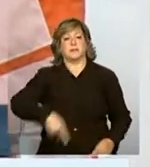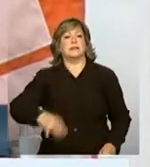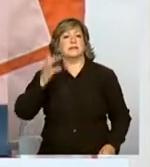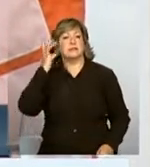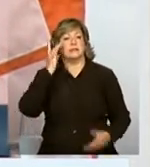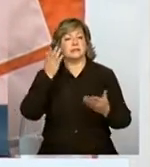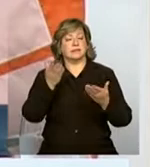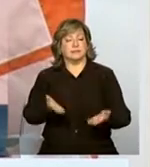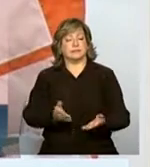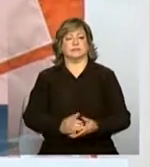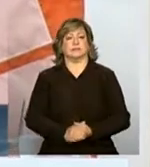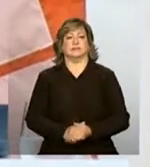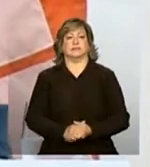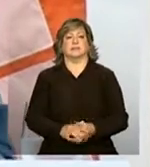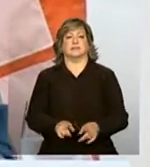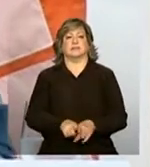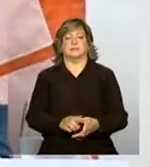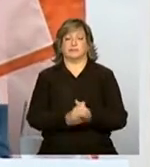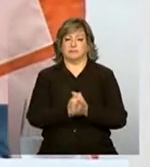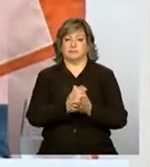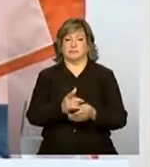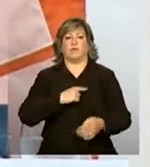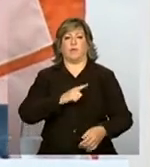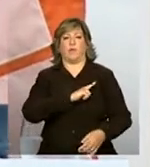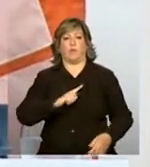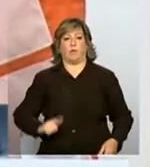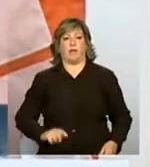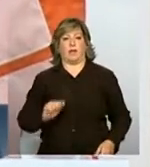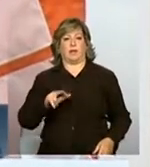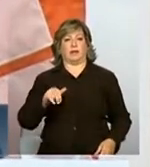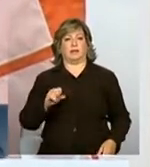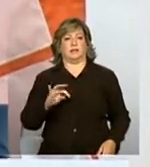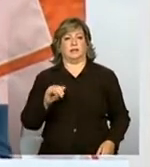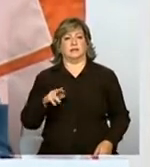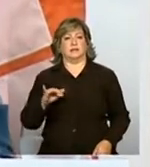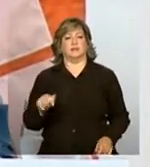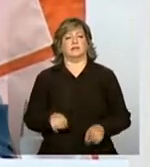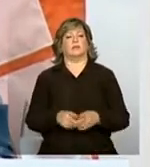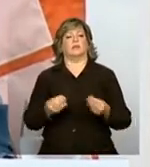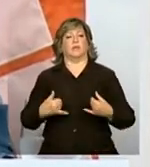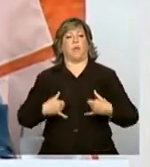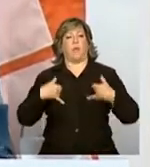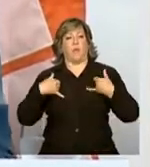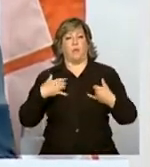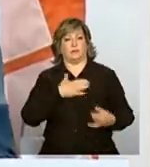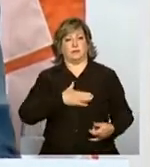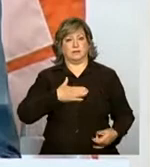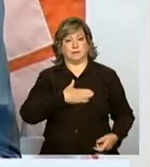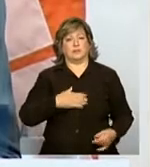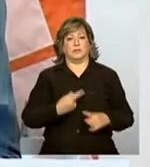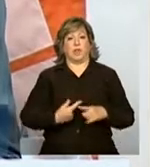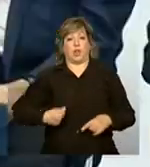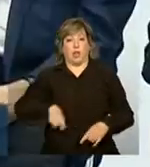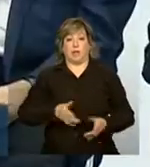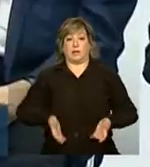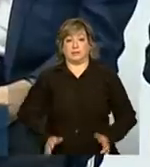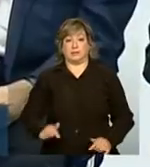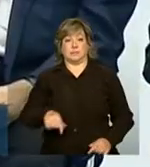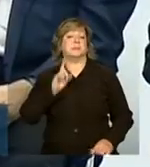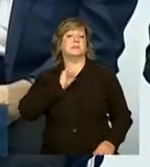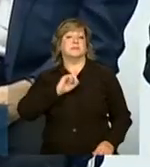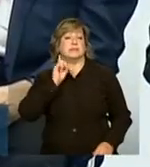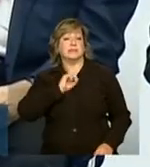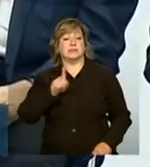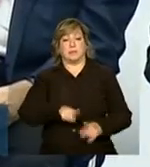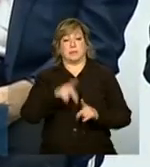Dilma Rousseff, excelentíssimo senhor governador Anastasia, com muito orgulho de sermos mineiros e brasileiros,